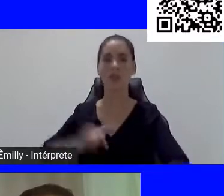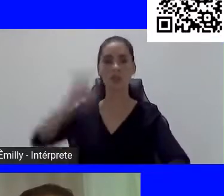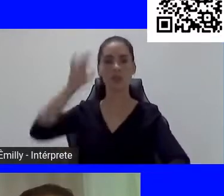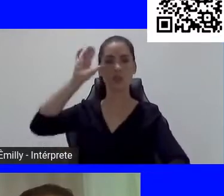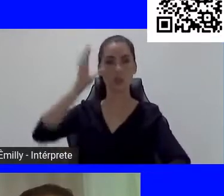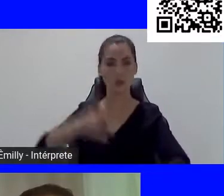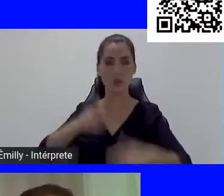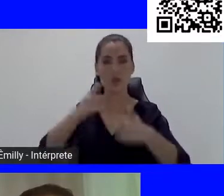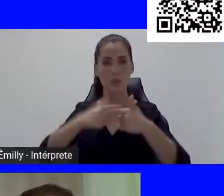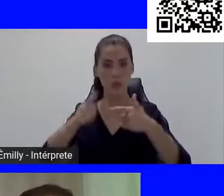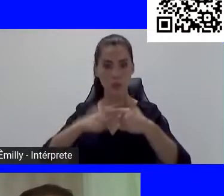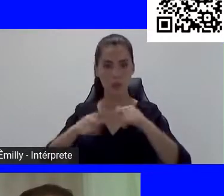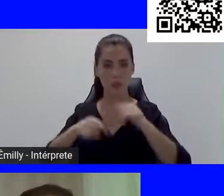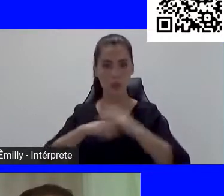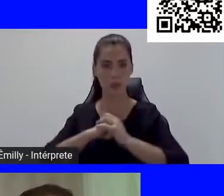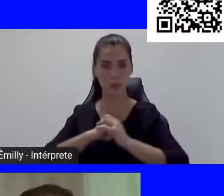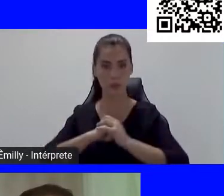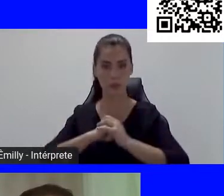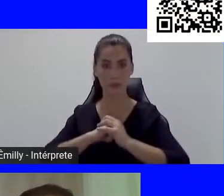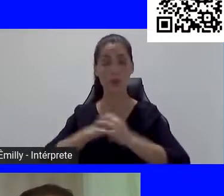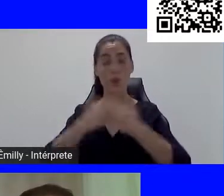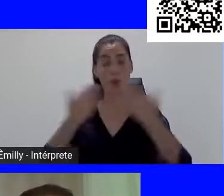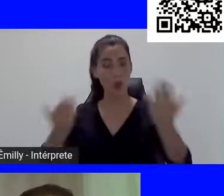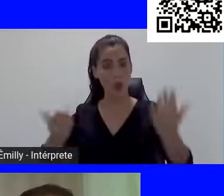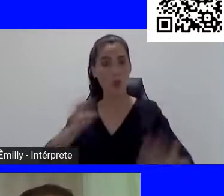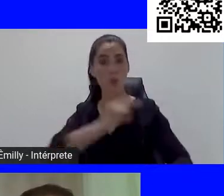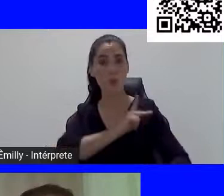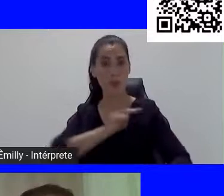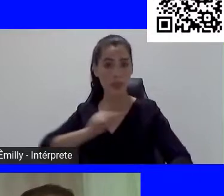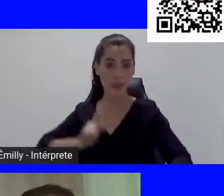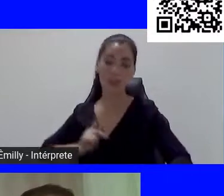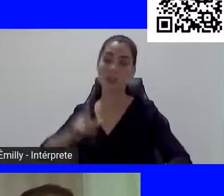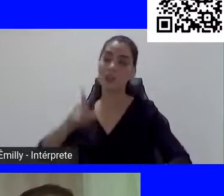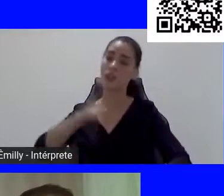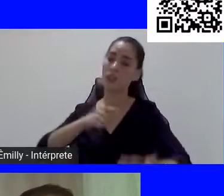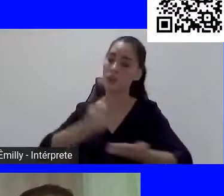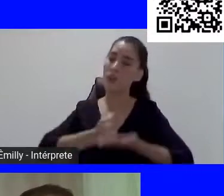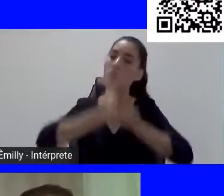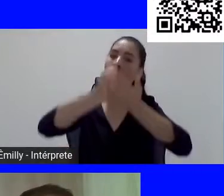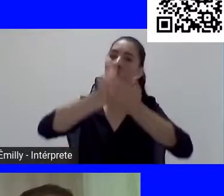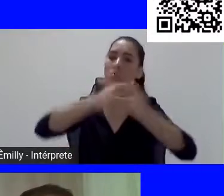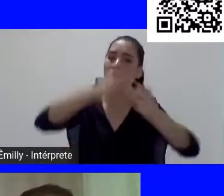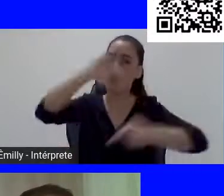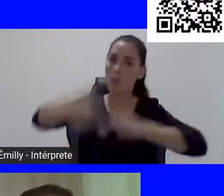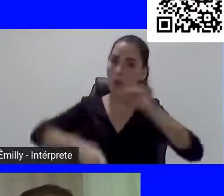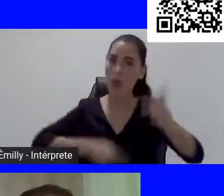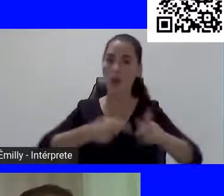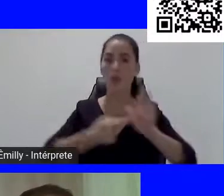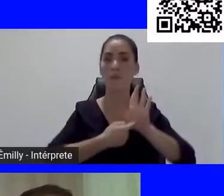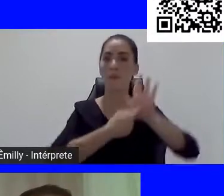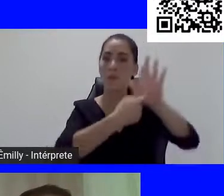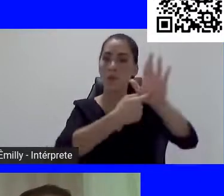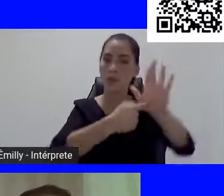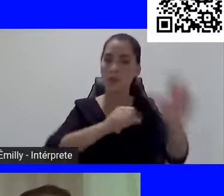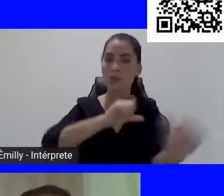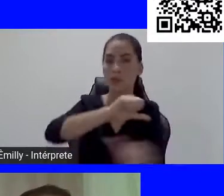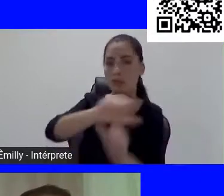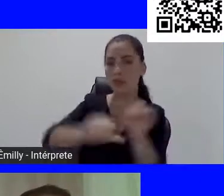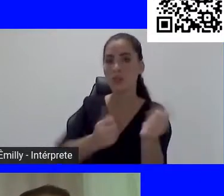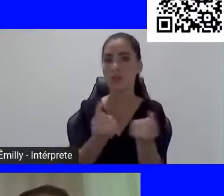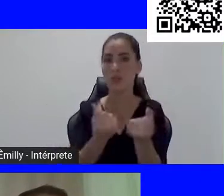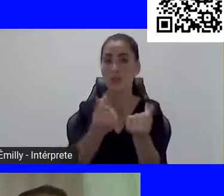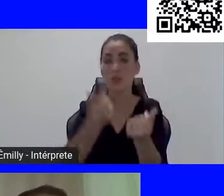e apresenta a reforma necessária, que é a tributária, aproga essa reforma e começa a ter resultados na economia nos